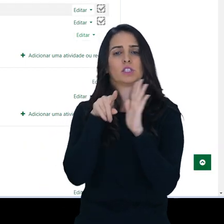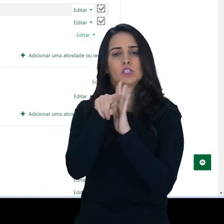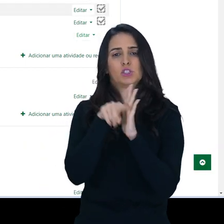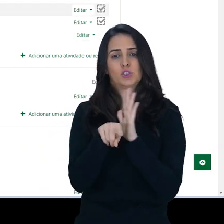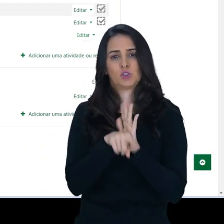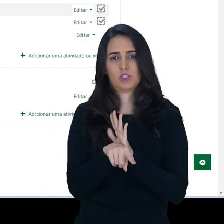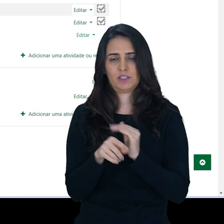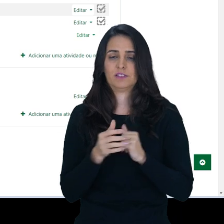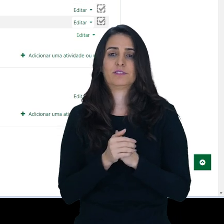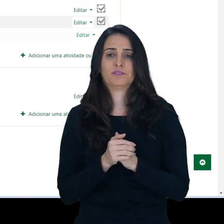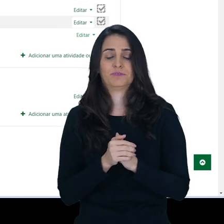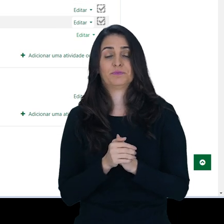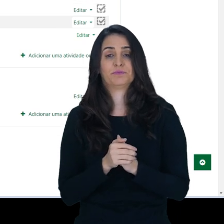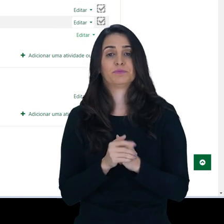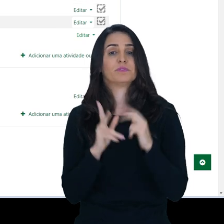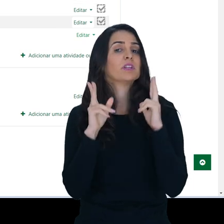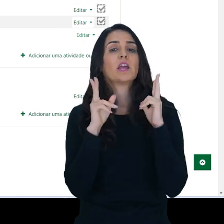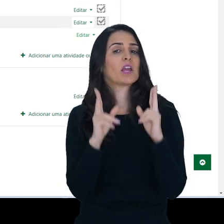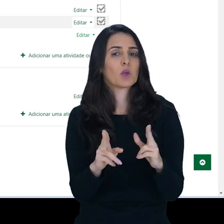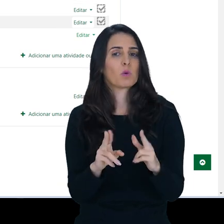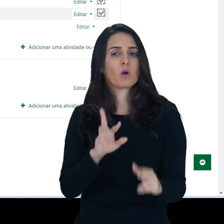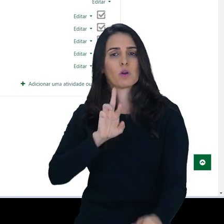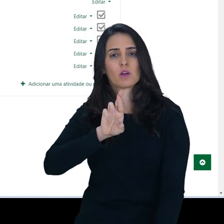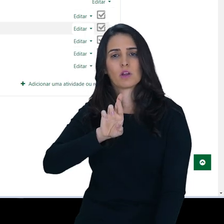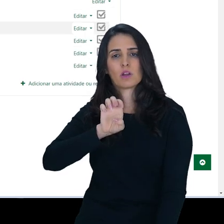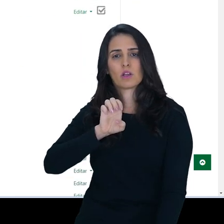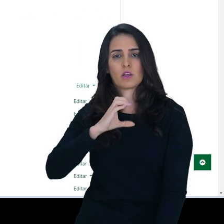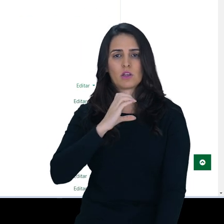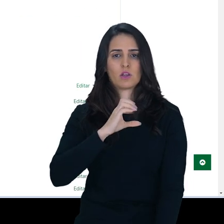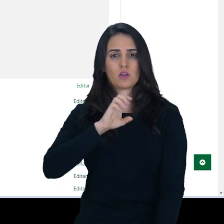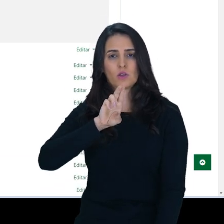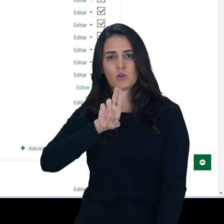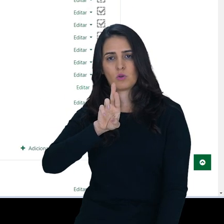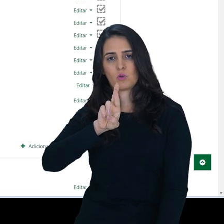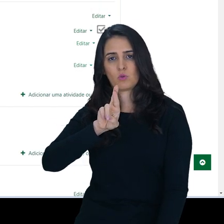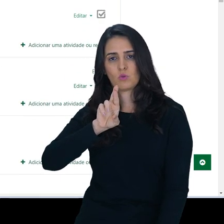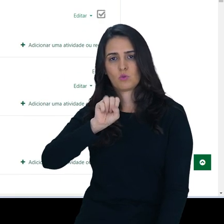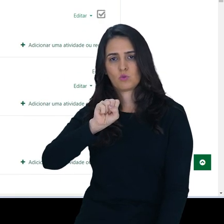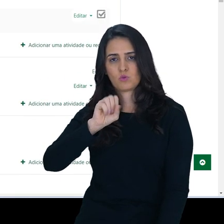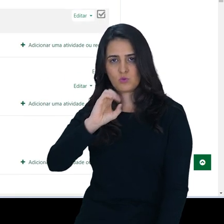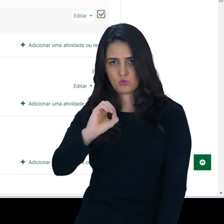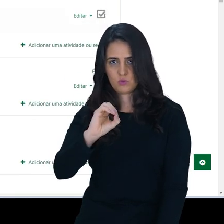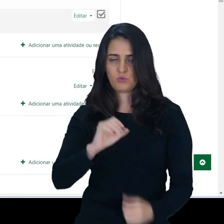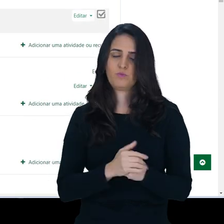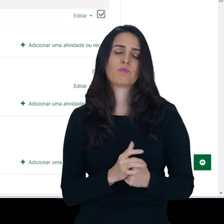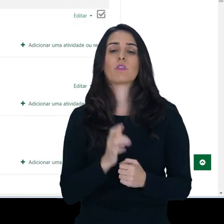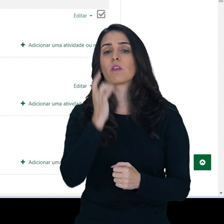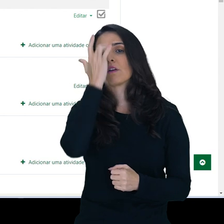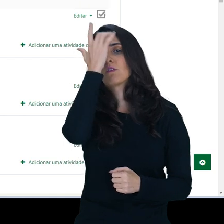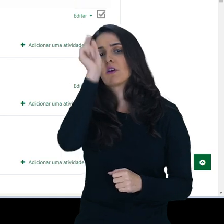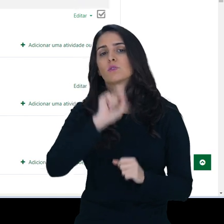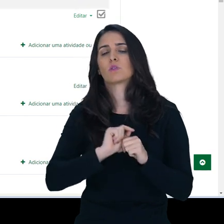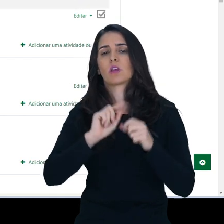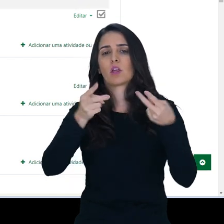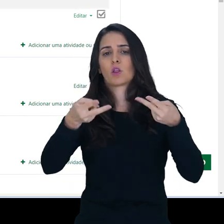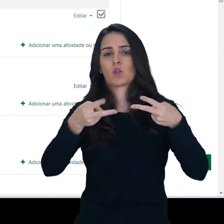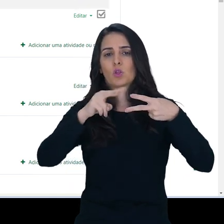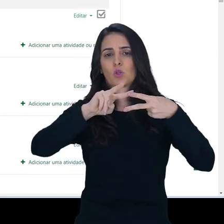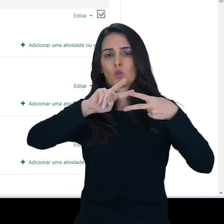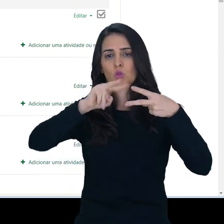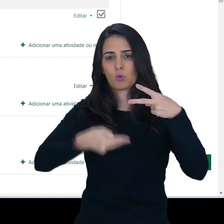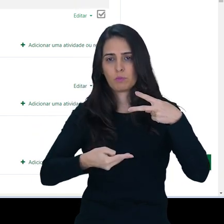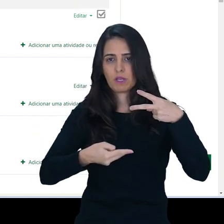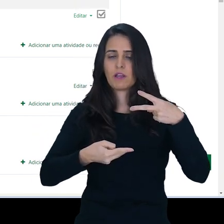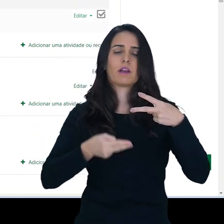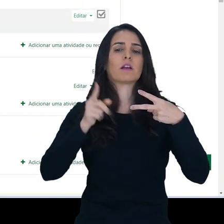questionário. O mesmo vale para recurso. Uma questão muito útil nesse recurso de duplicar são os rótulos, então por exemplo,